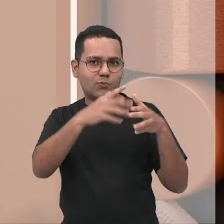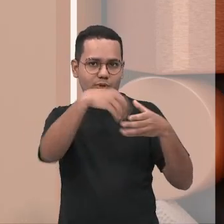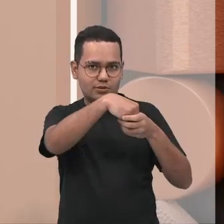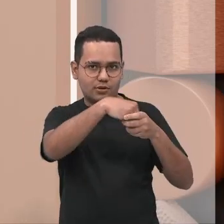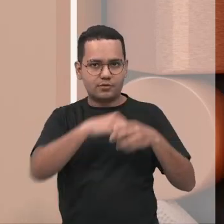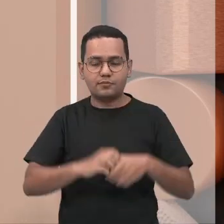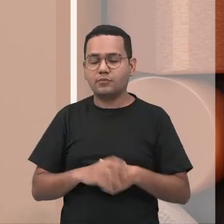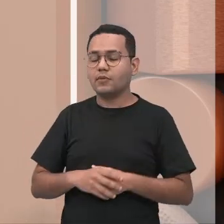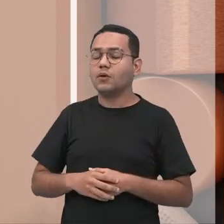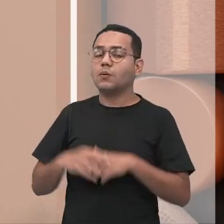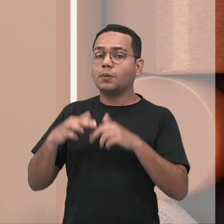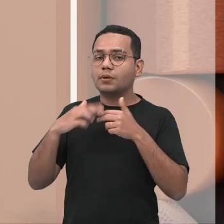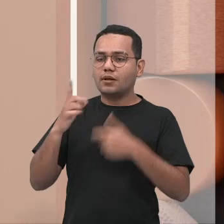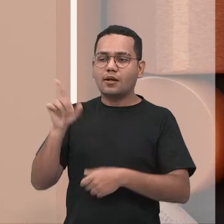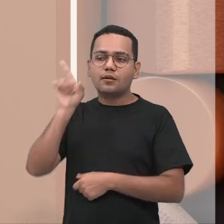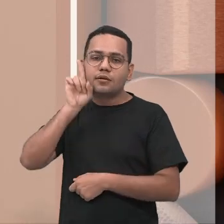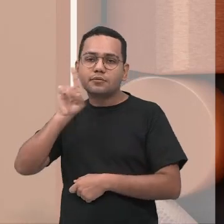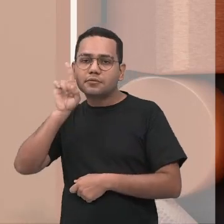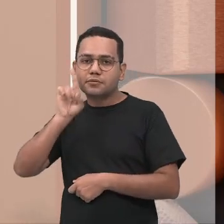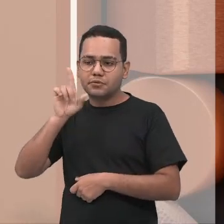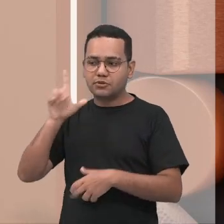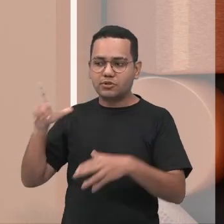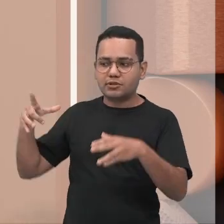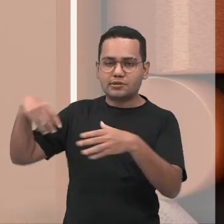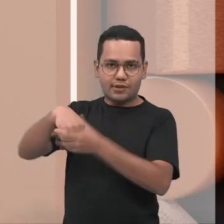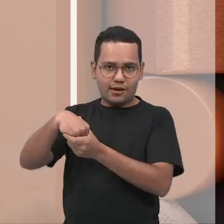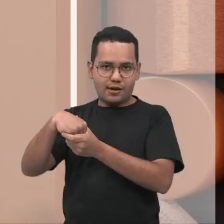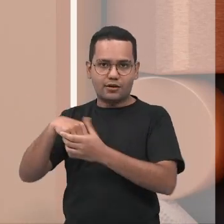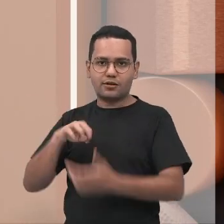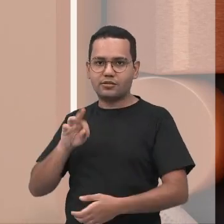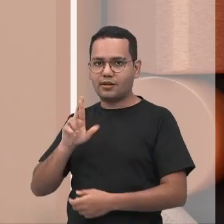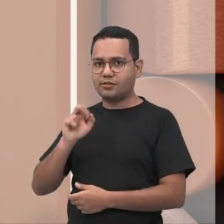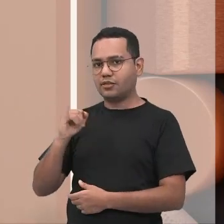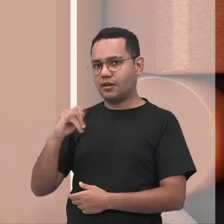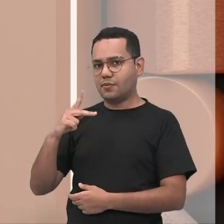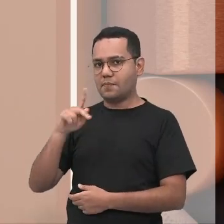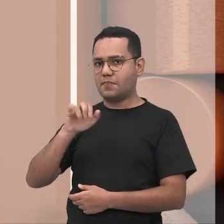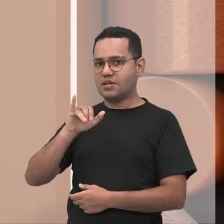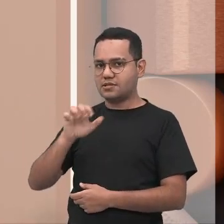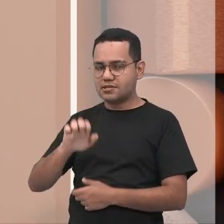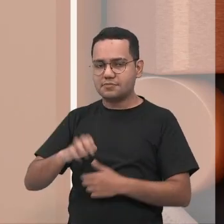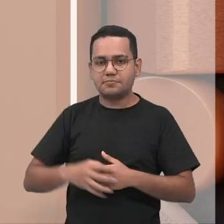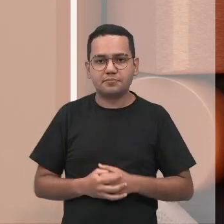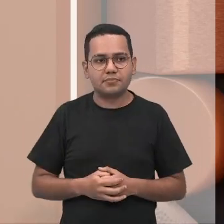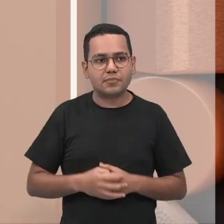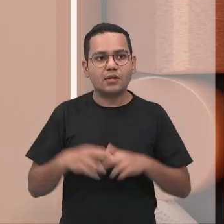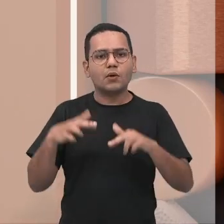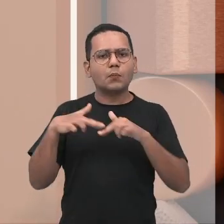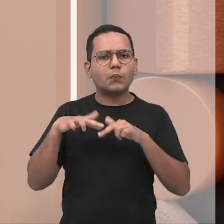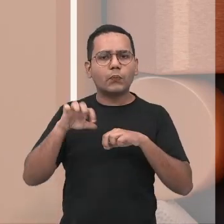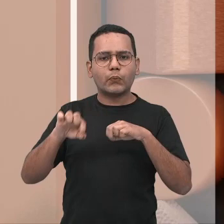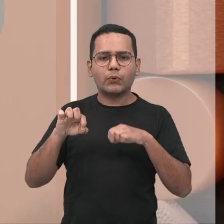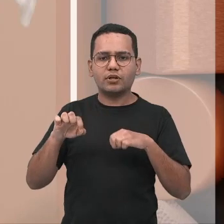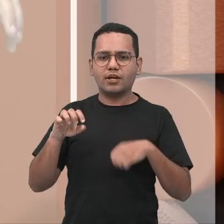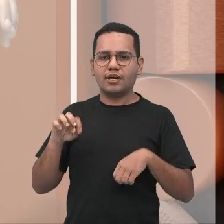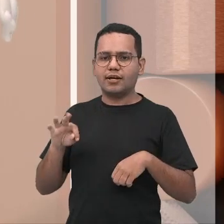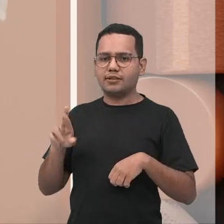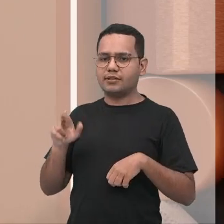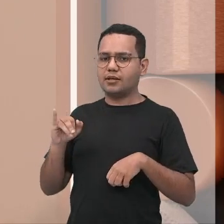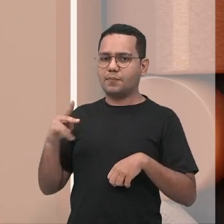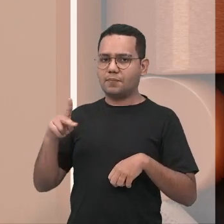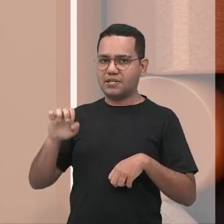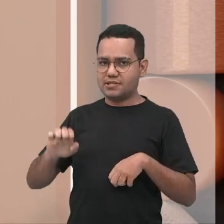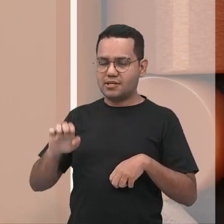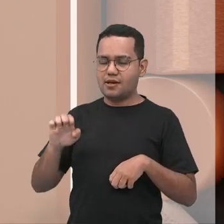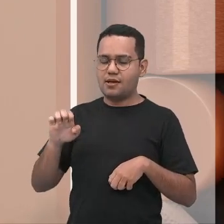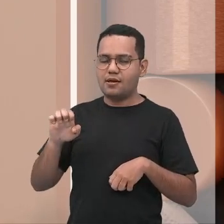Estados Unidos. Isso, se a gente viu até agora que o conflito estava meio que equilibrado, de um lado a Tríplice Entente entrincheirada,